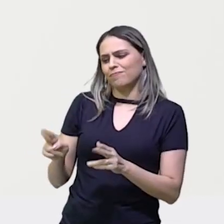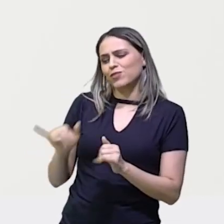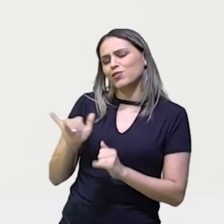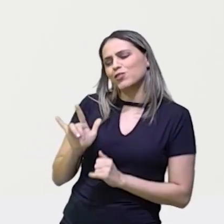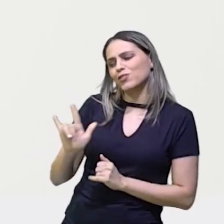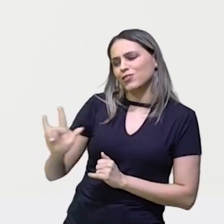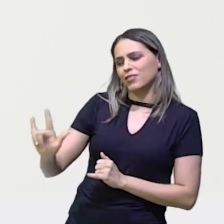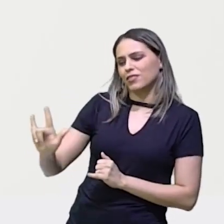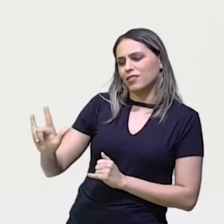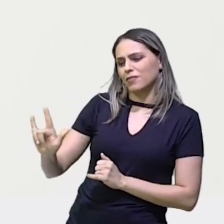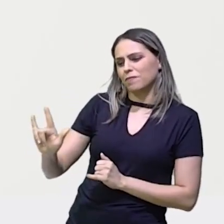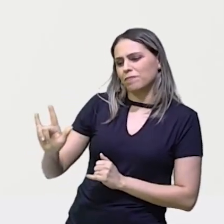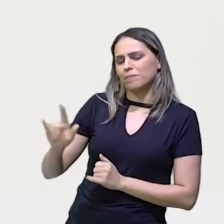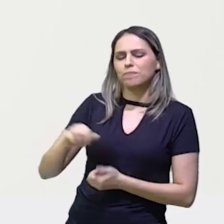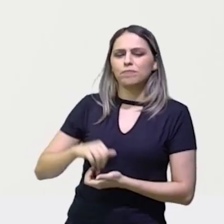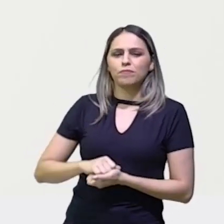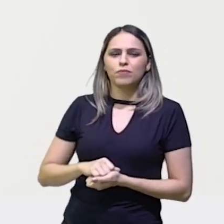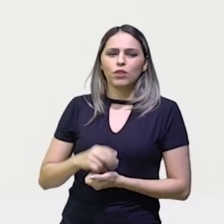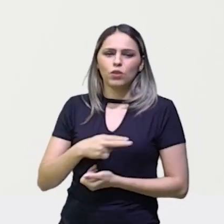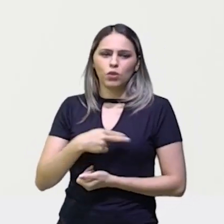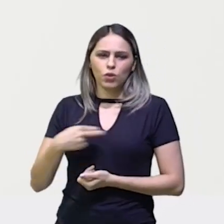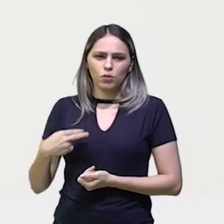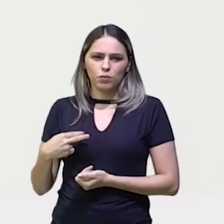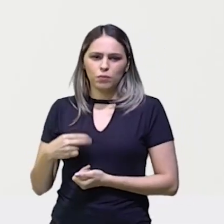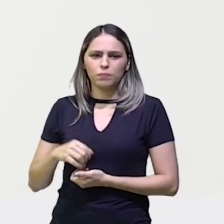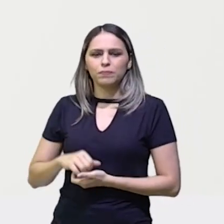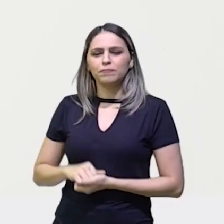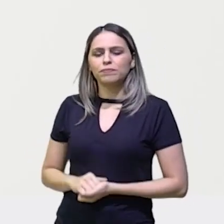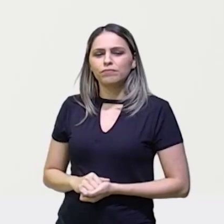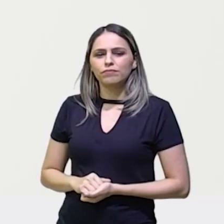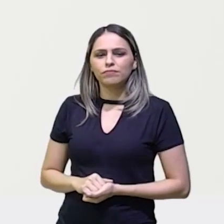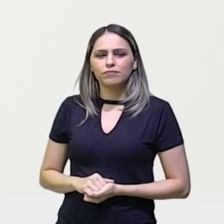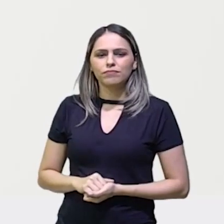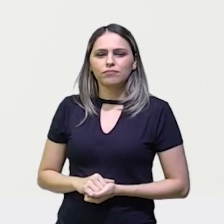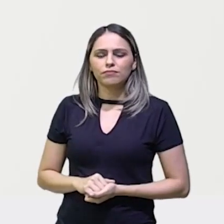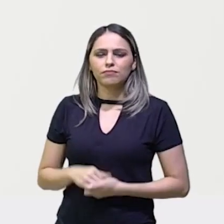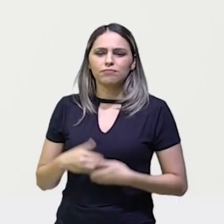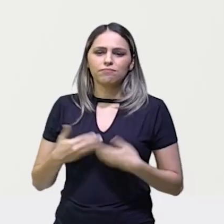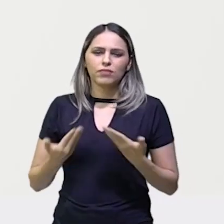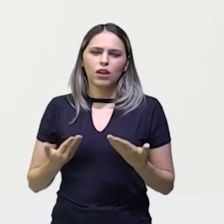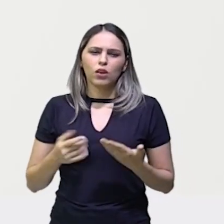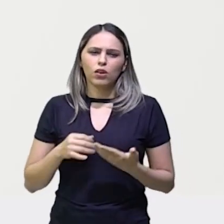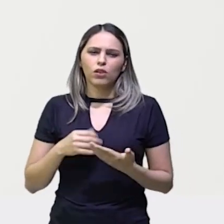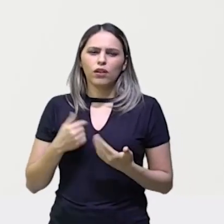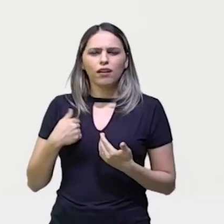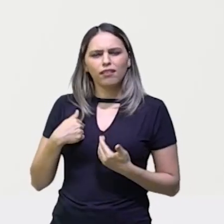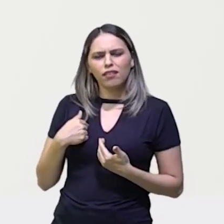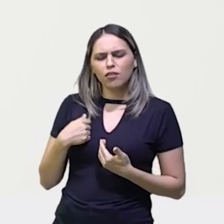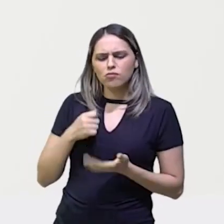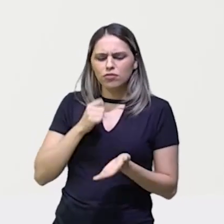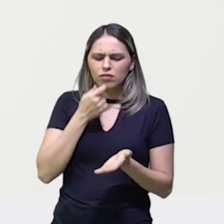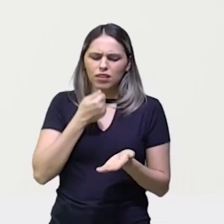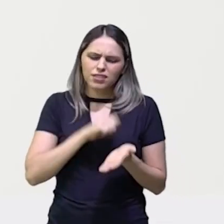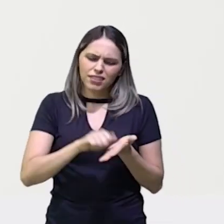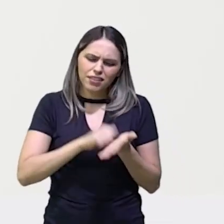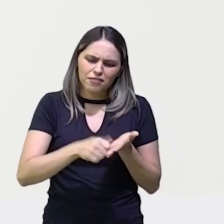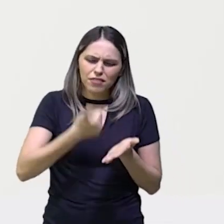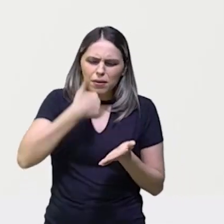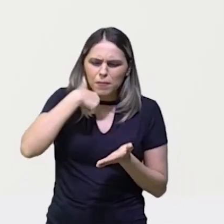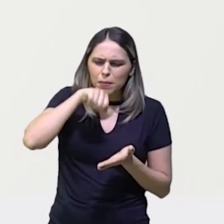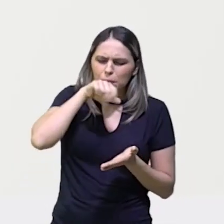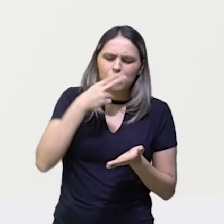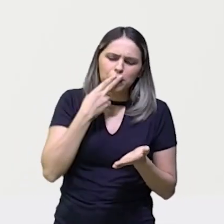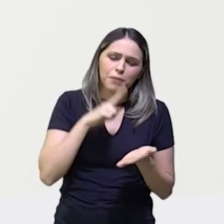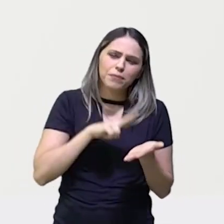amo, Gabriela Larissa Drummond de Almeida. Crianças, se eu fosse escrever uma carta para minha mãe, por